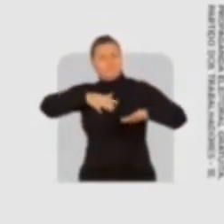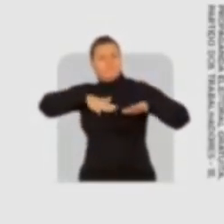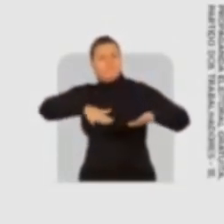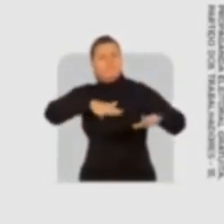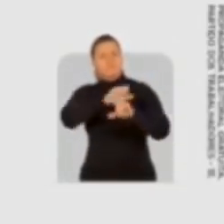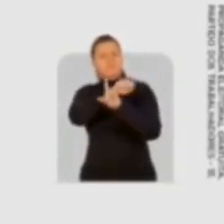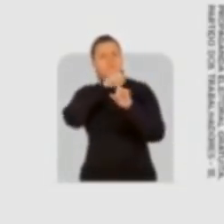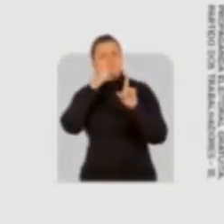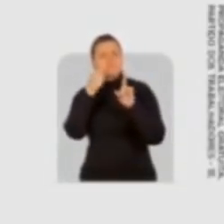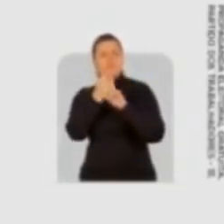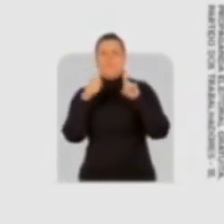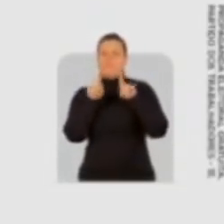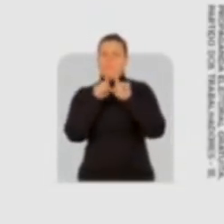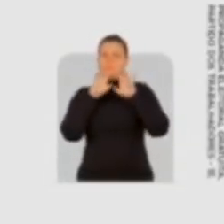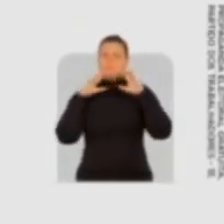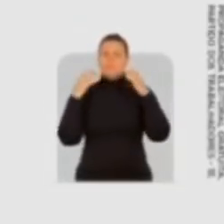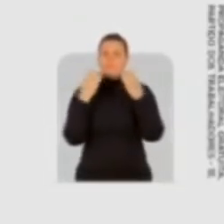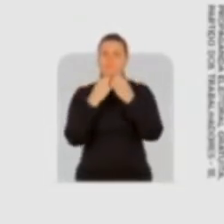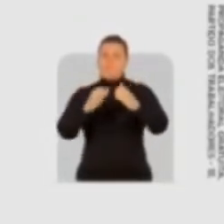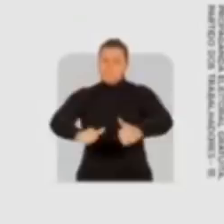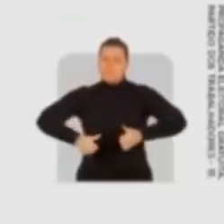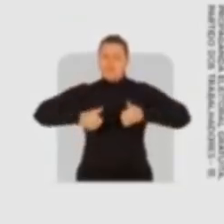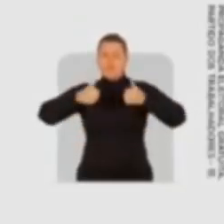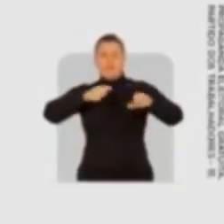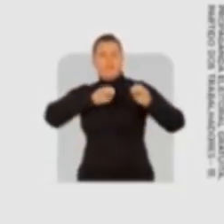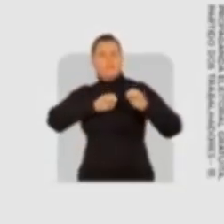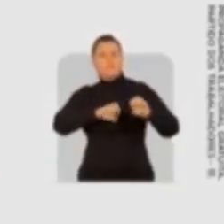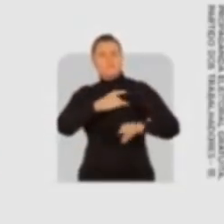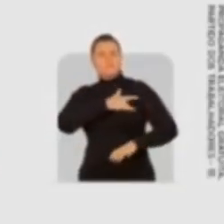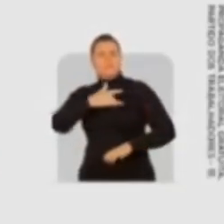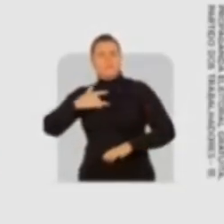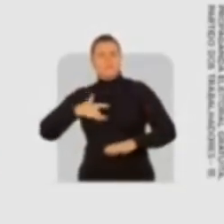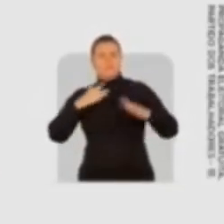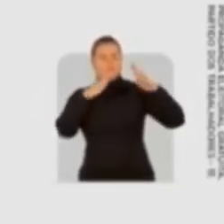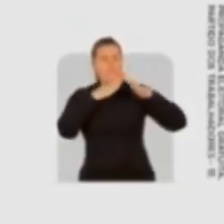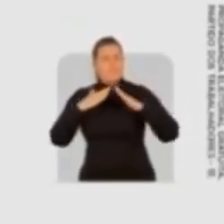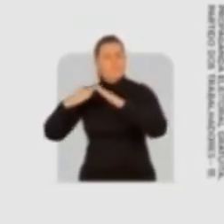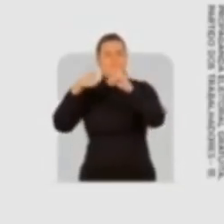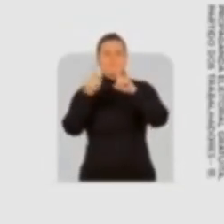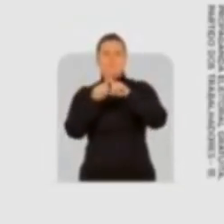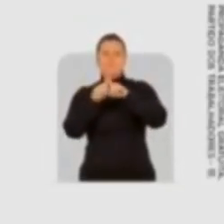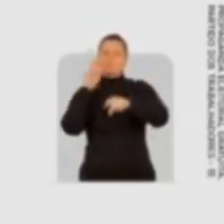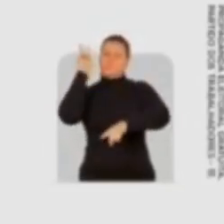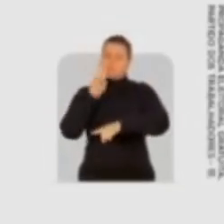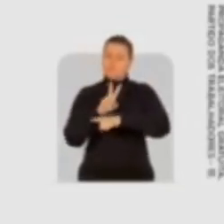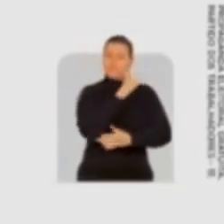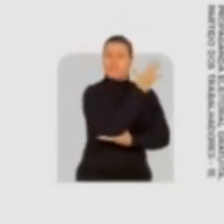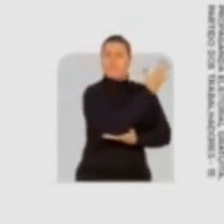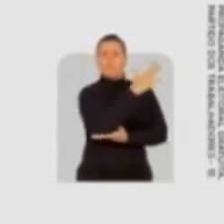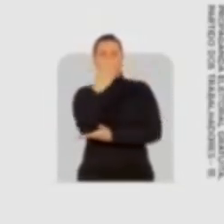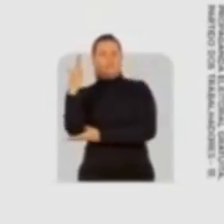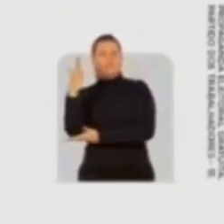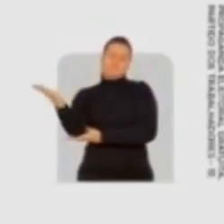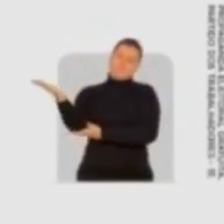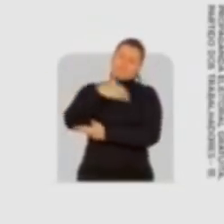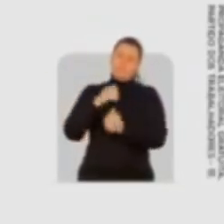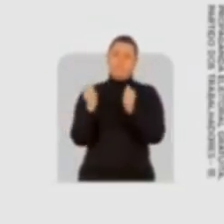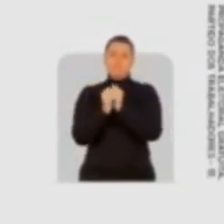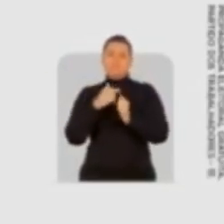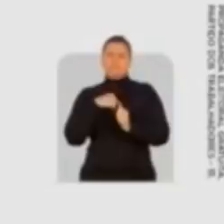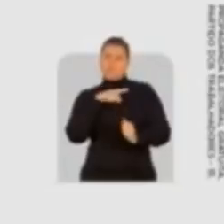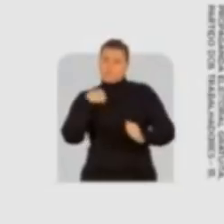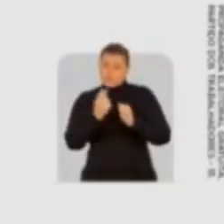mobilização social e comunitária para melhorias na educação, saúde e habitação, com a preservação do meio ambiente. Vem